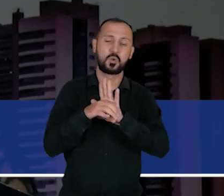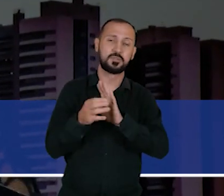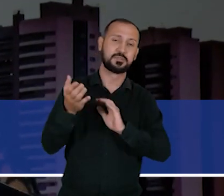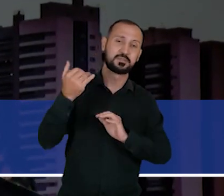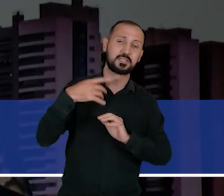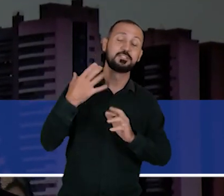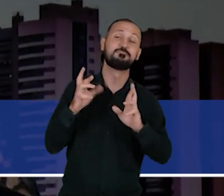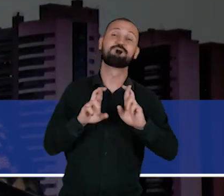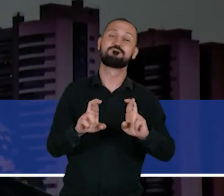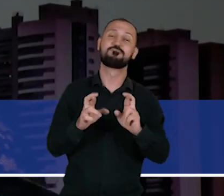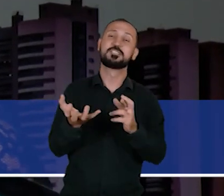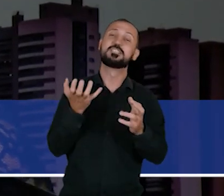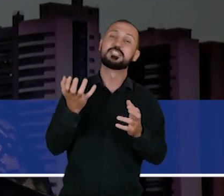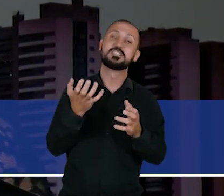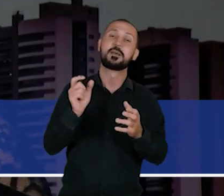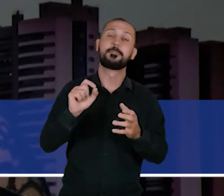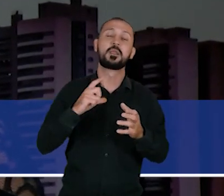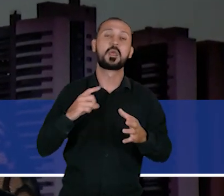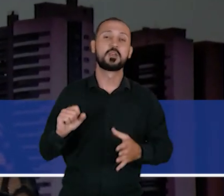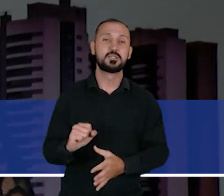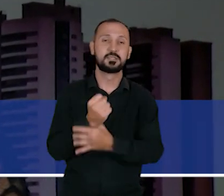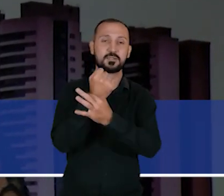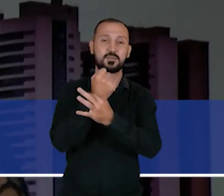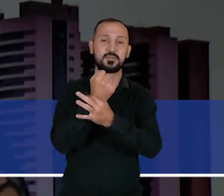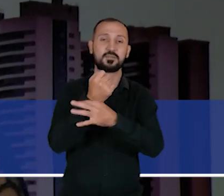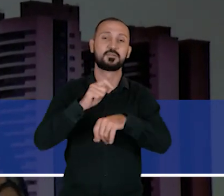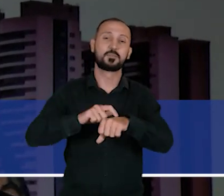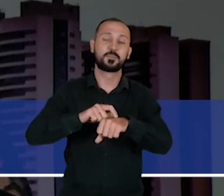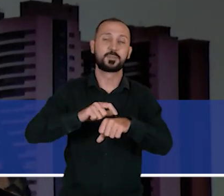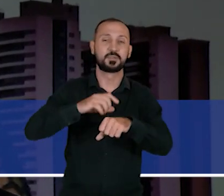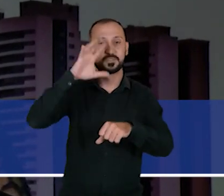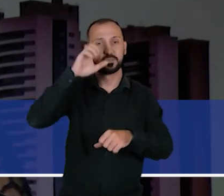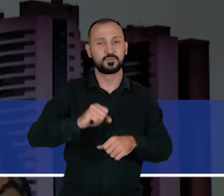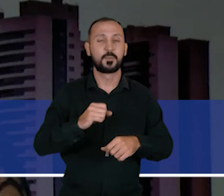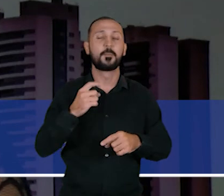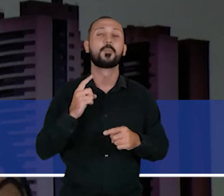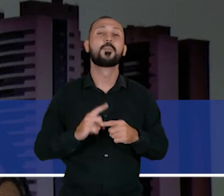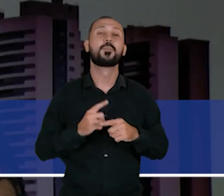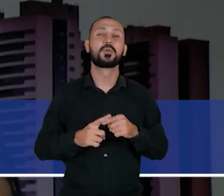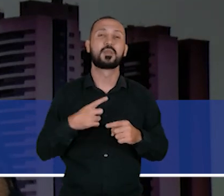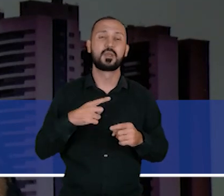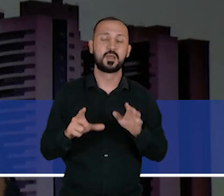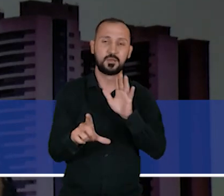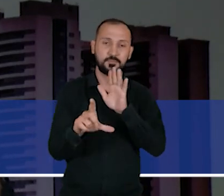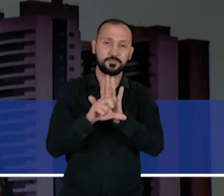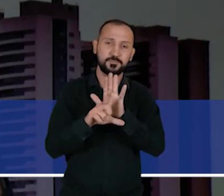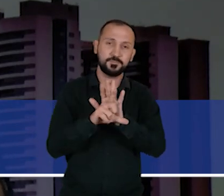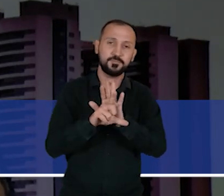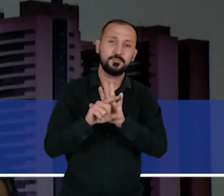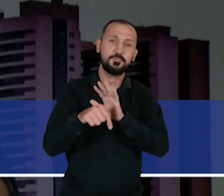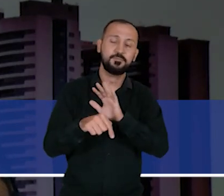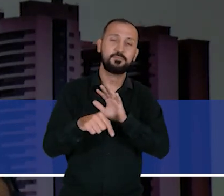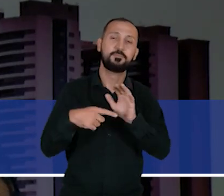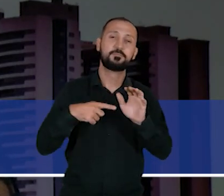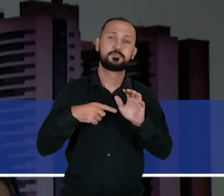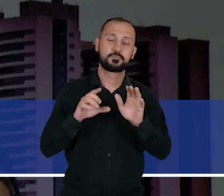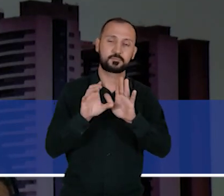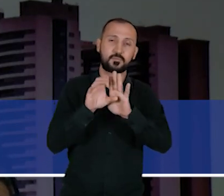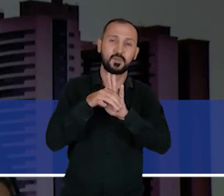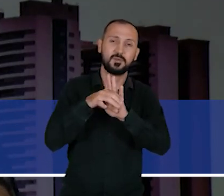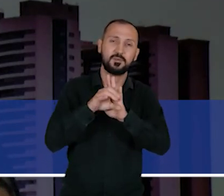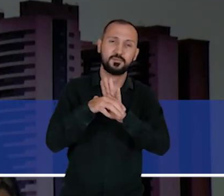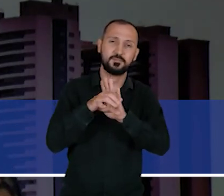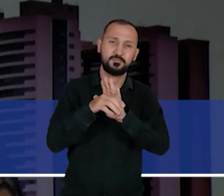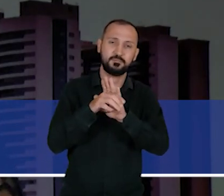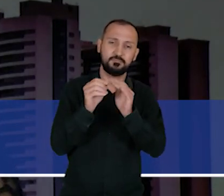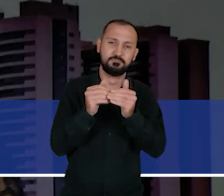alguns conceitos que nós almejávamos para ter segurança nas decisões. Por quê? Porque a lei de improbidade ela é uma lei